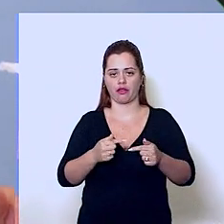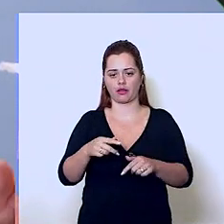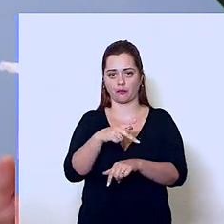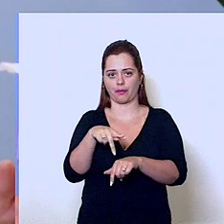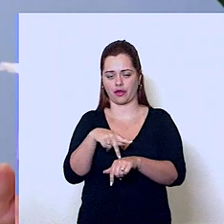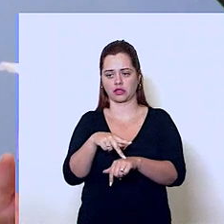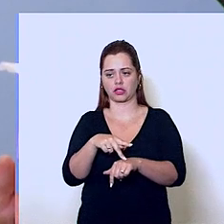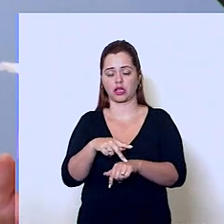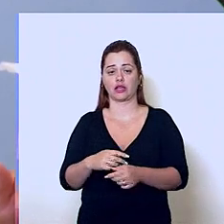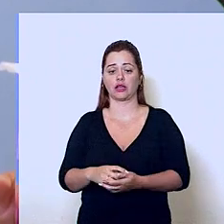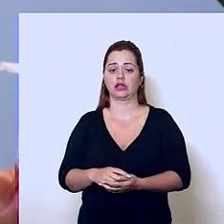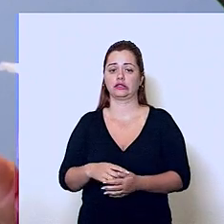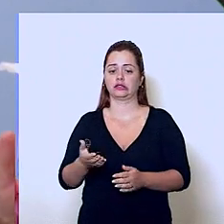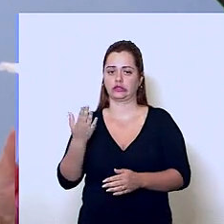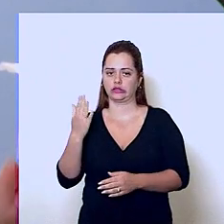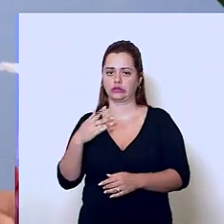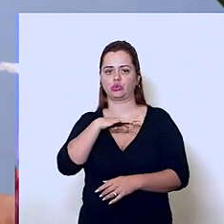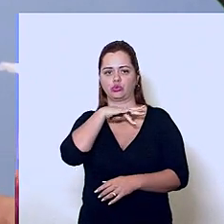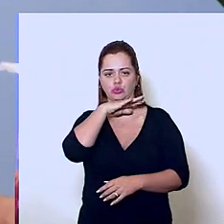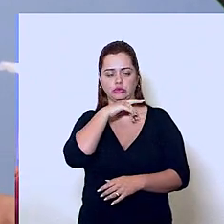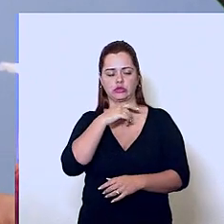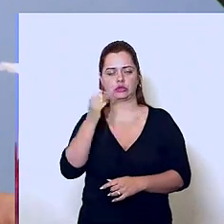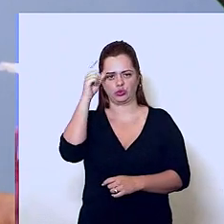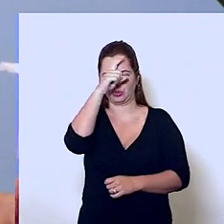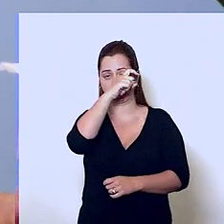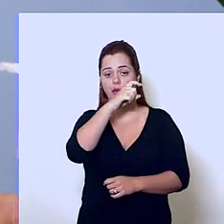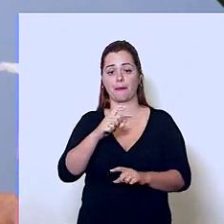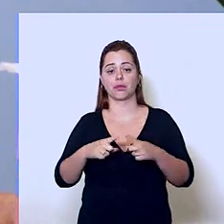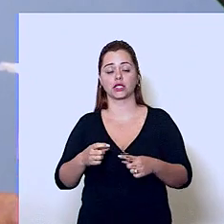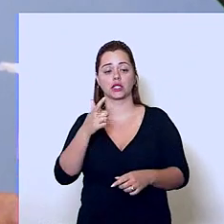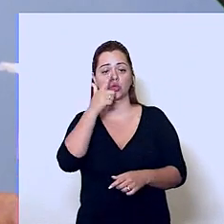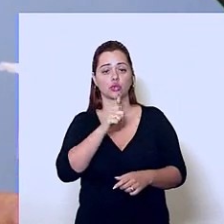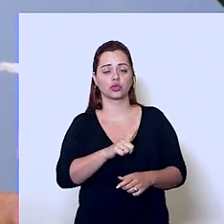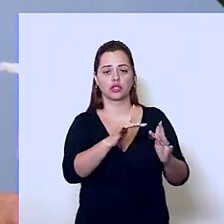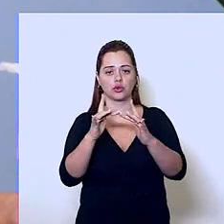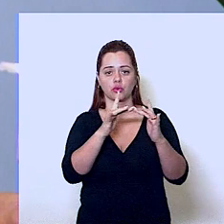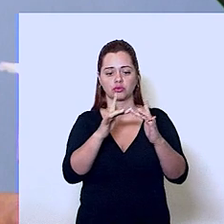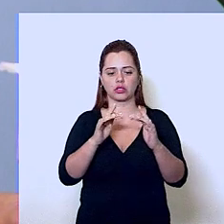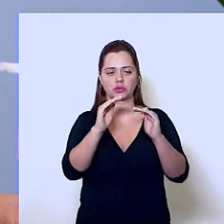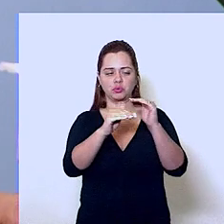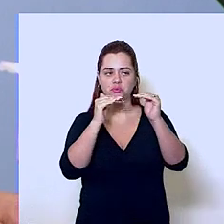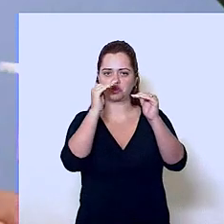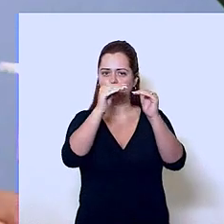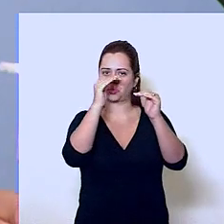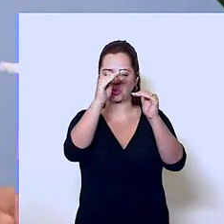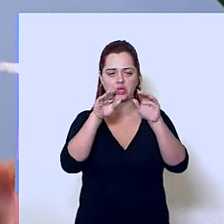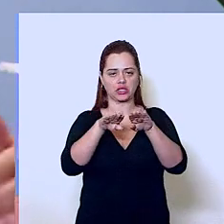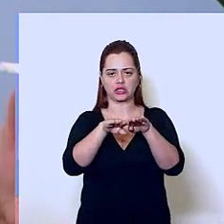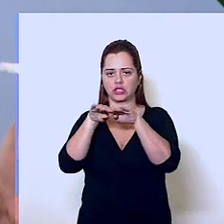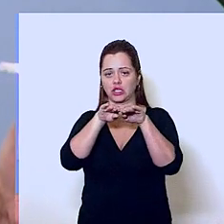nem um pouco fácil, mas ele conseguiu contatos de altíssimo nível e pôde,